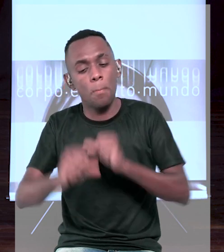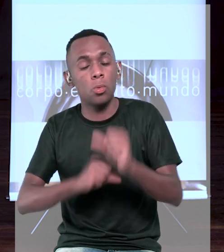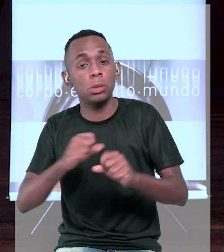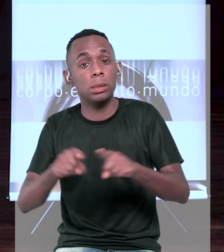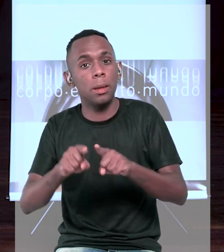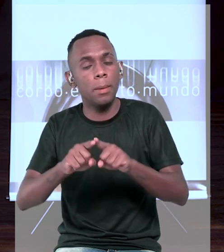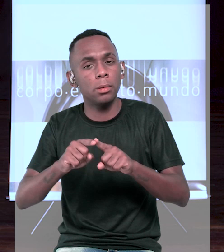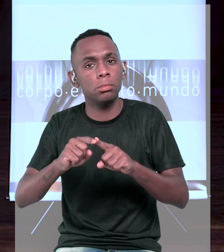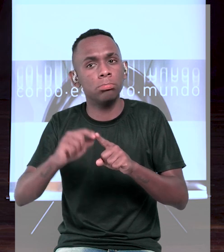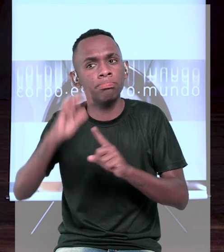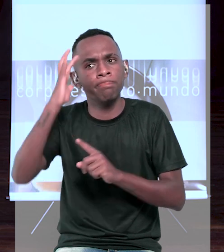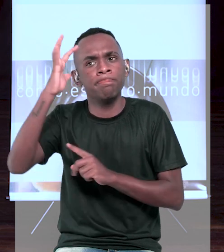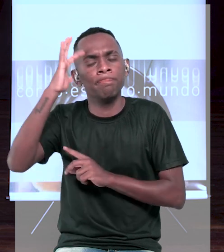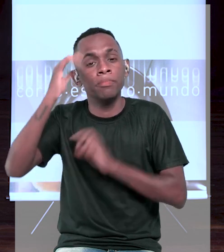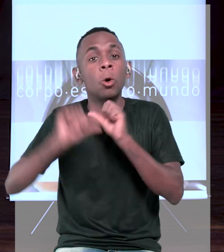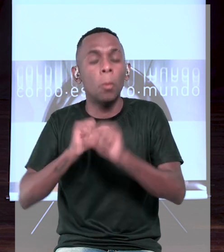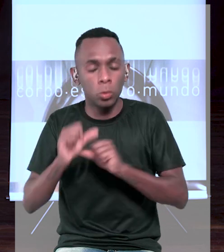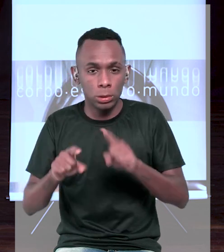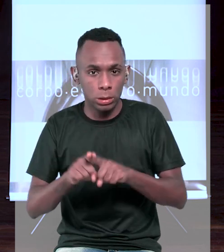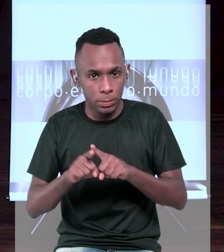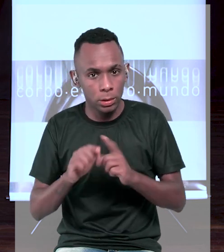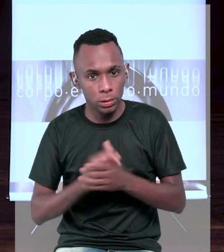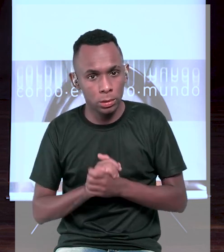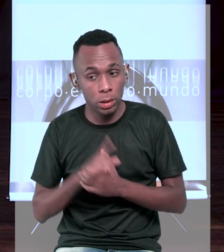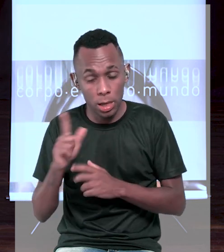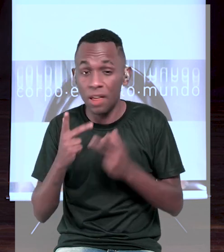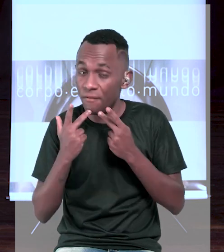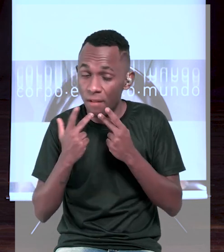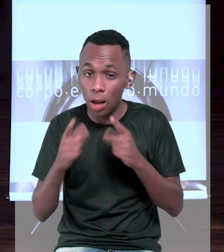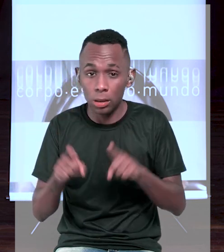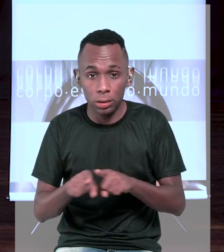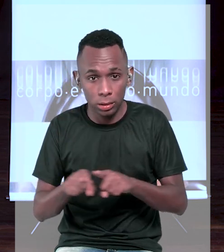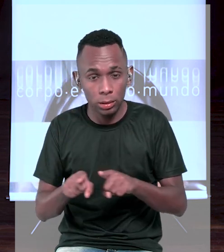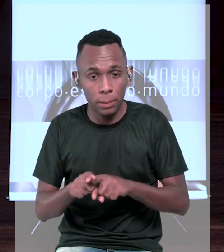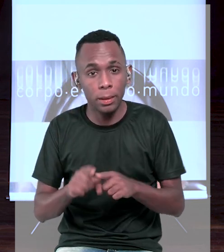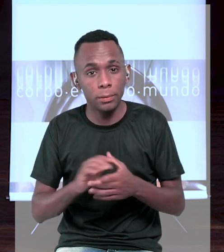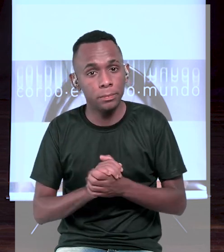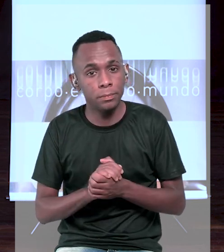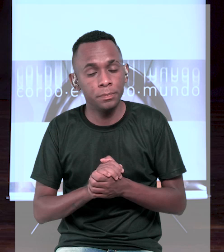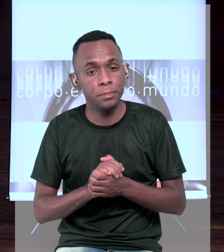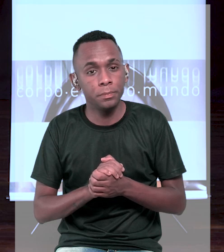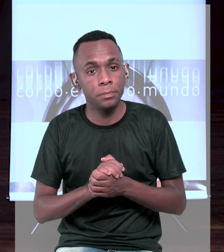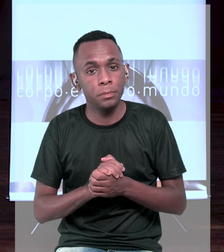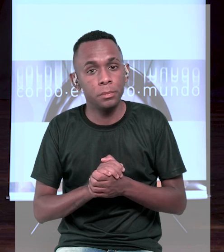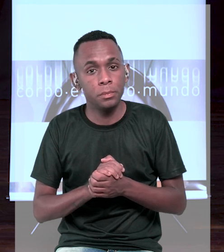E ele diz mais: dos afetos da alma, dos